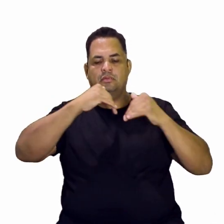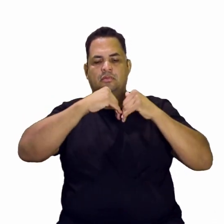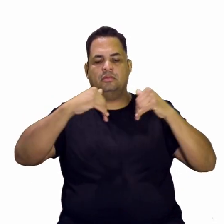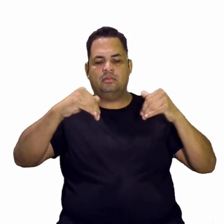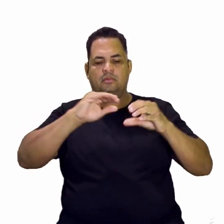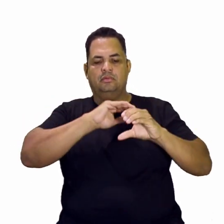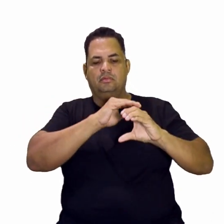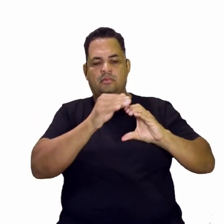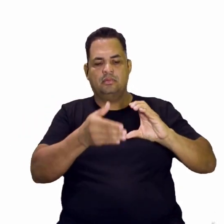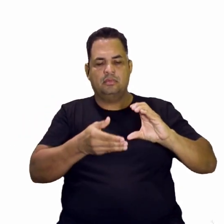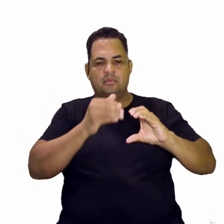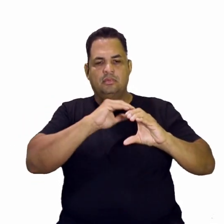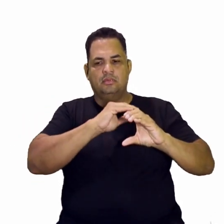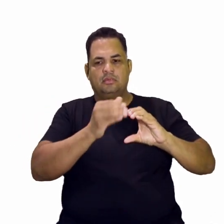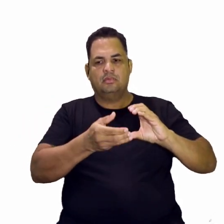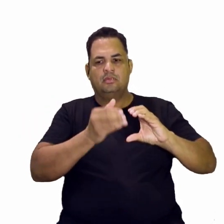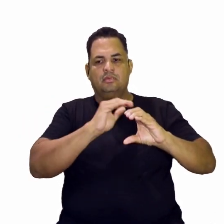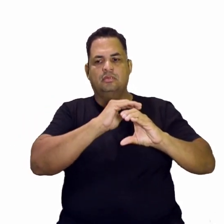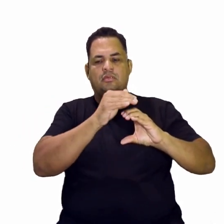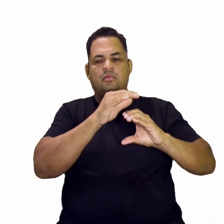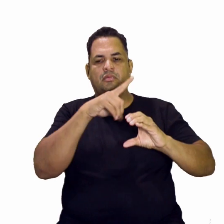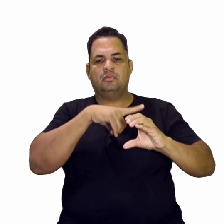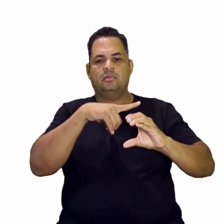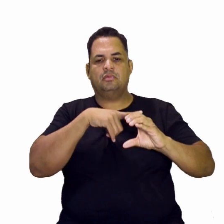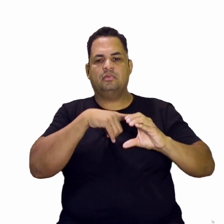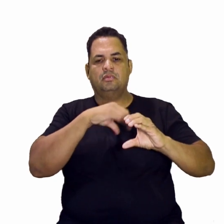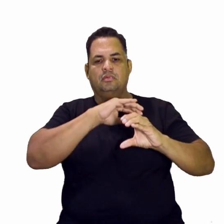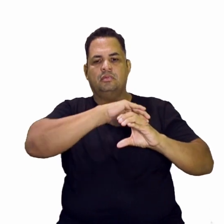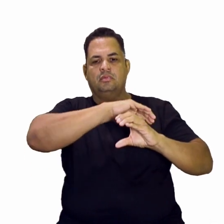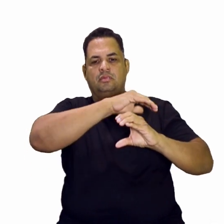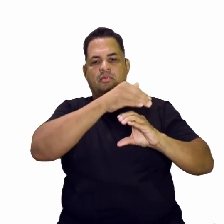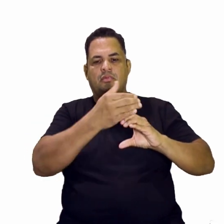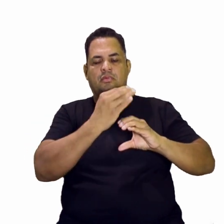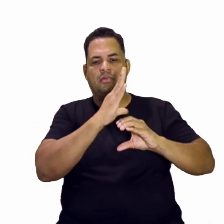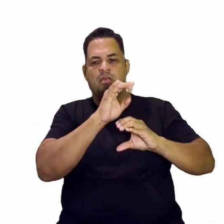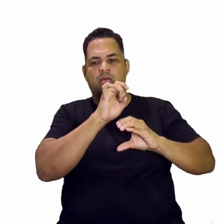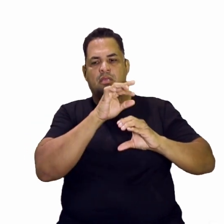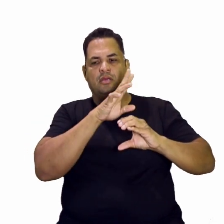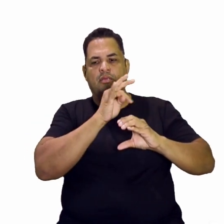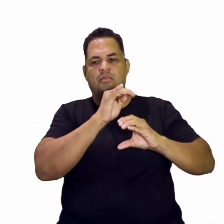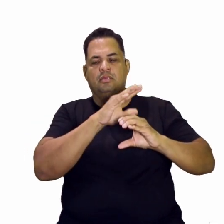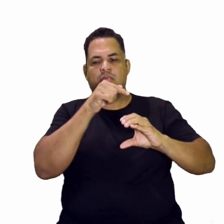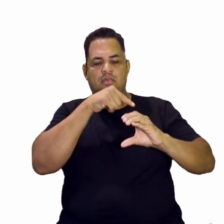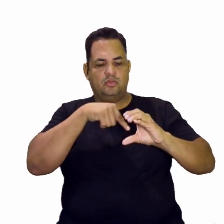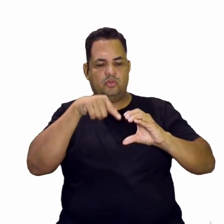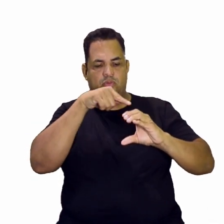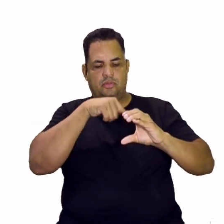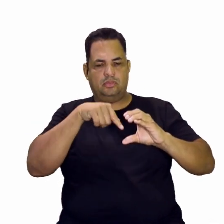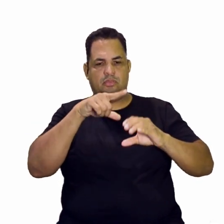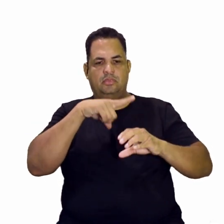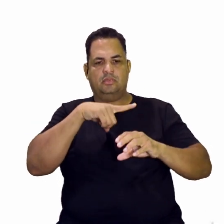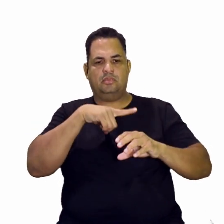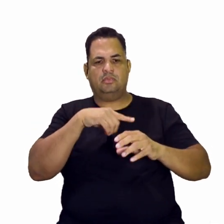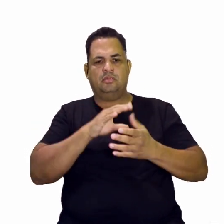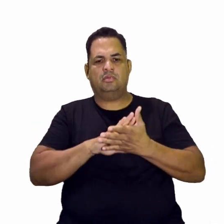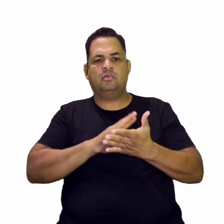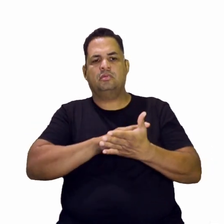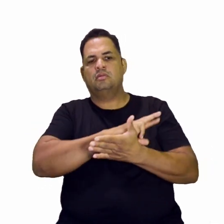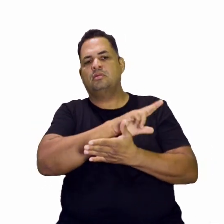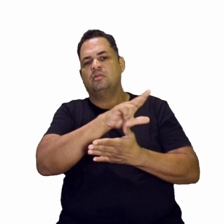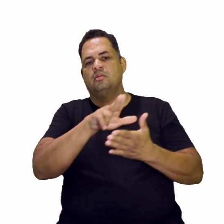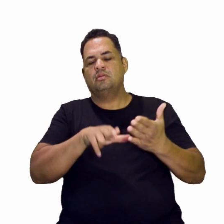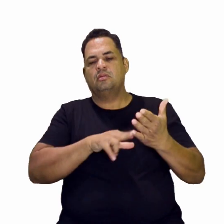do citoplasma, ou seja, com a presença da carioteca, núcleo. E nós vamos ter organismos